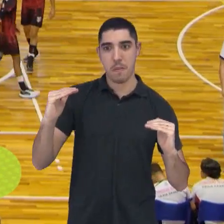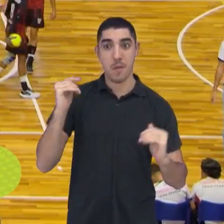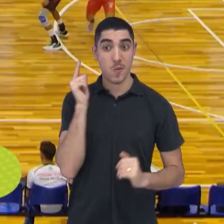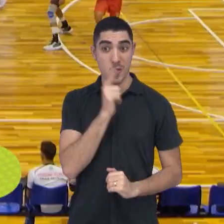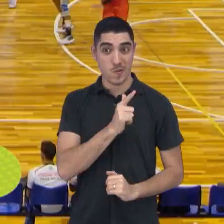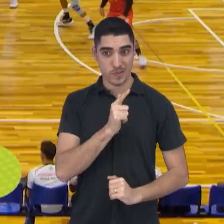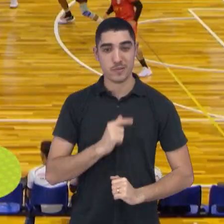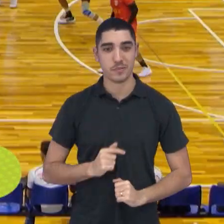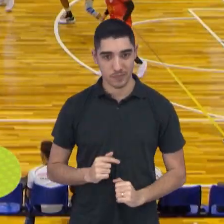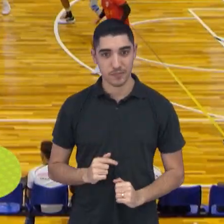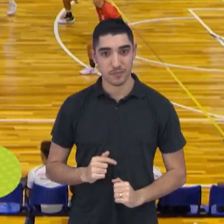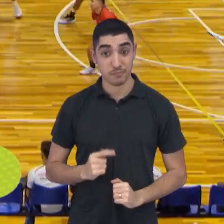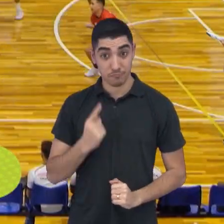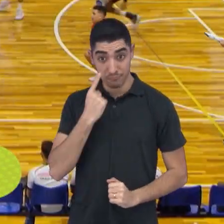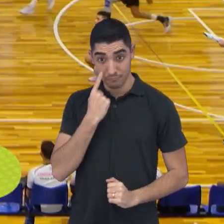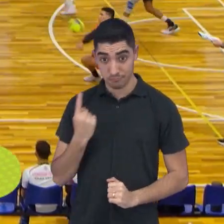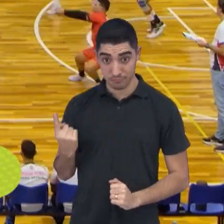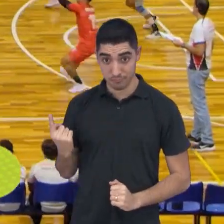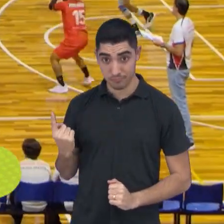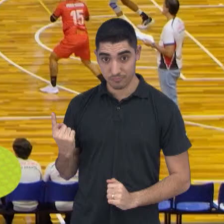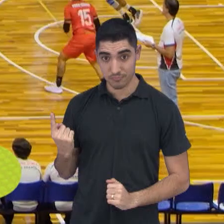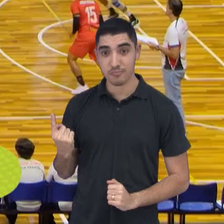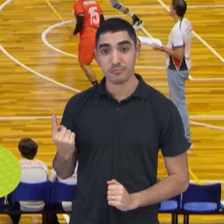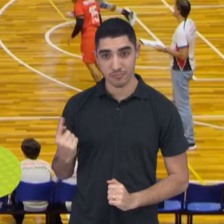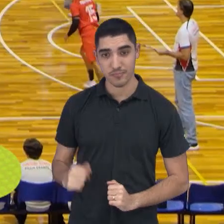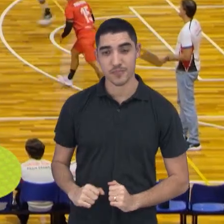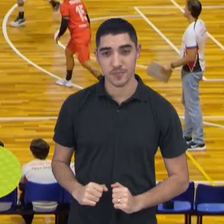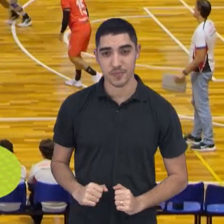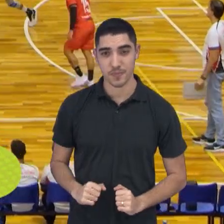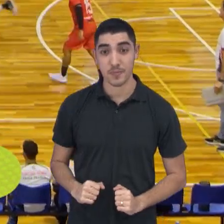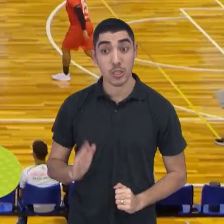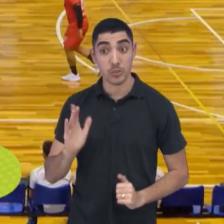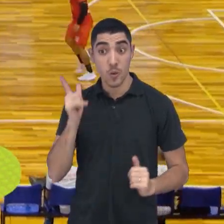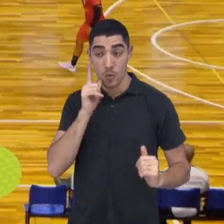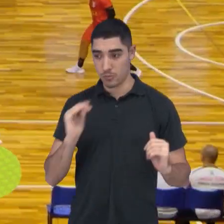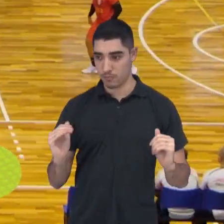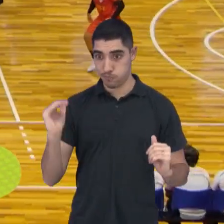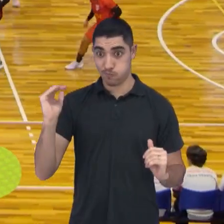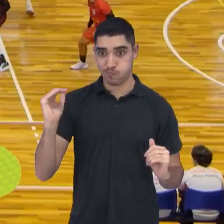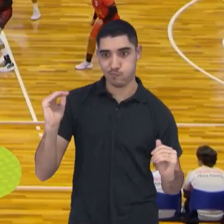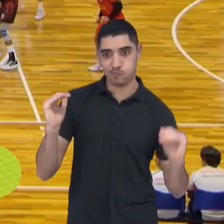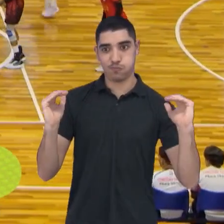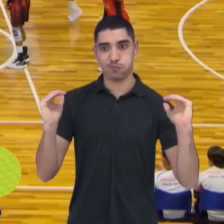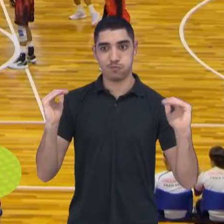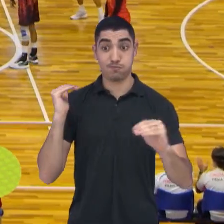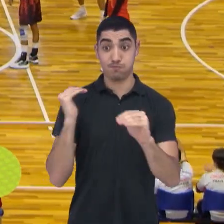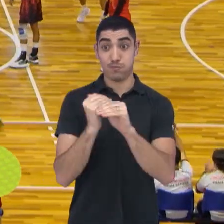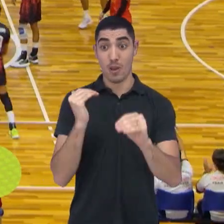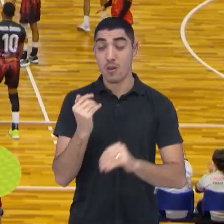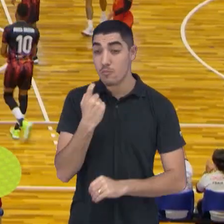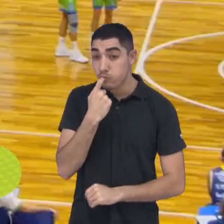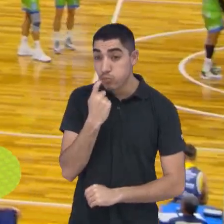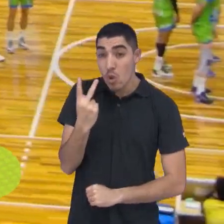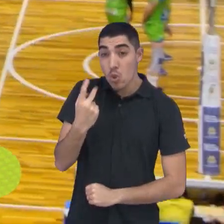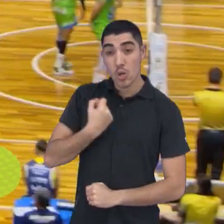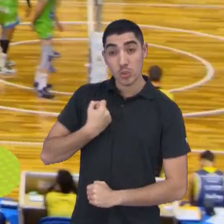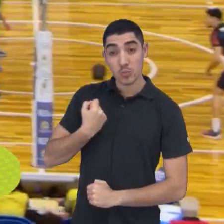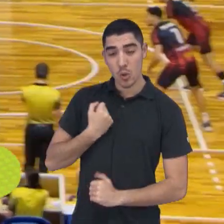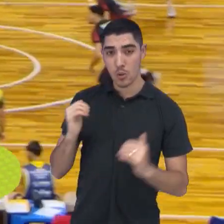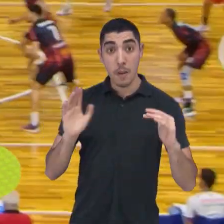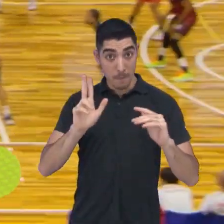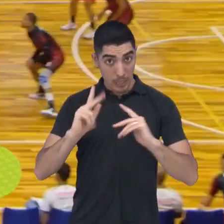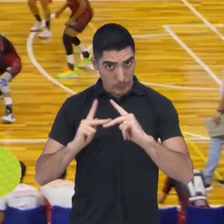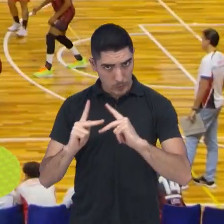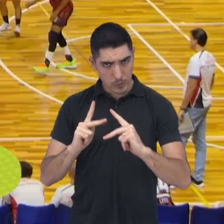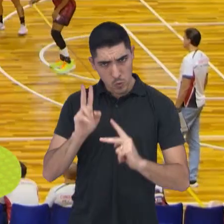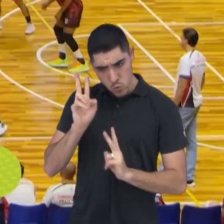início. Durante o período, os visitantes chegaram a encostar no marcador, ficando 2 pontos atrás. Mas o São